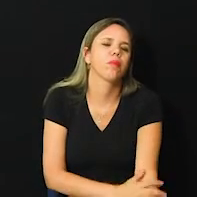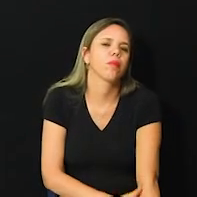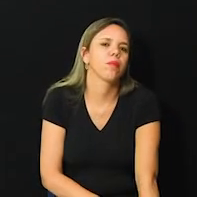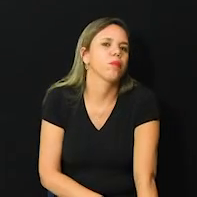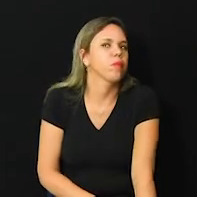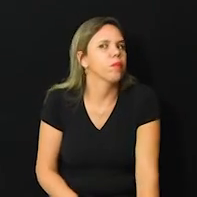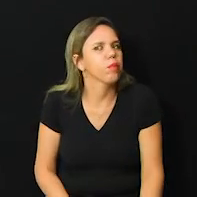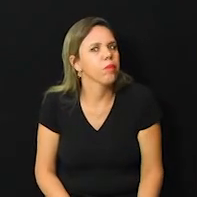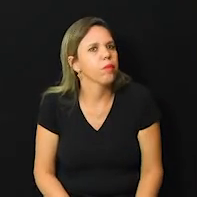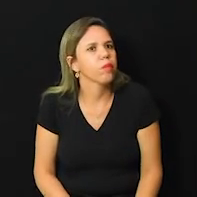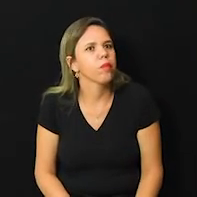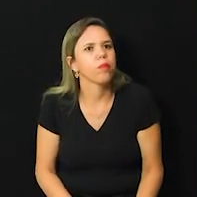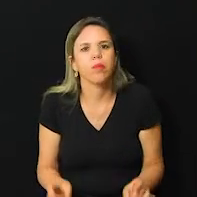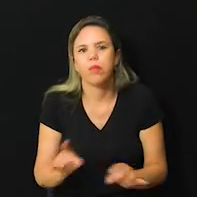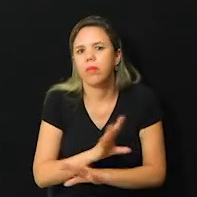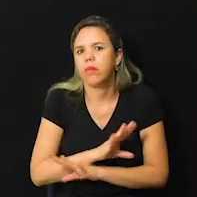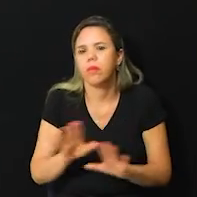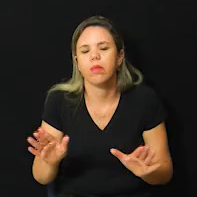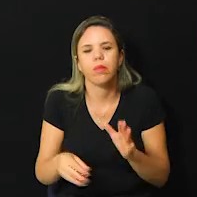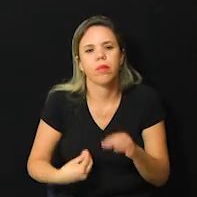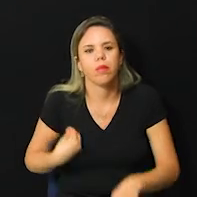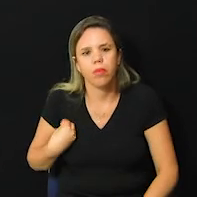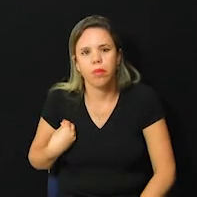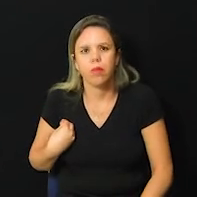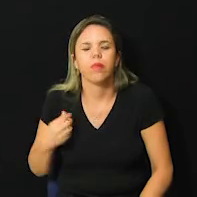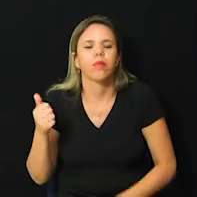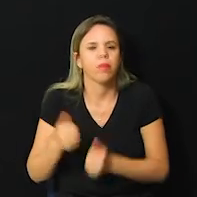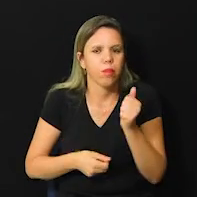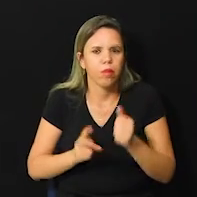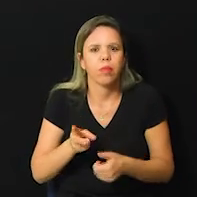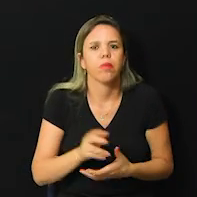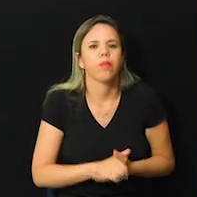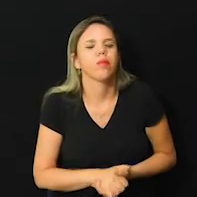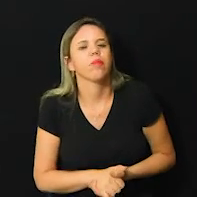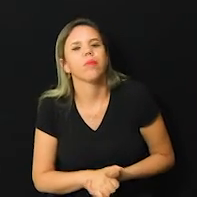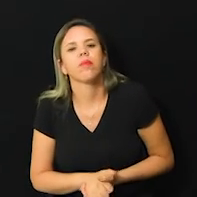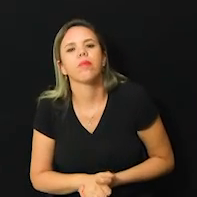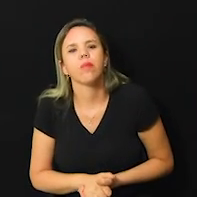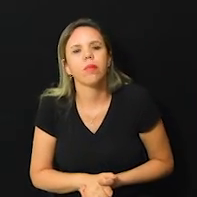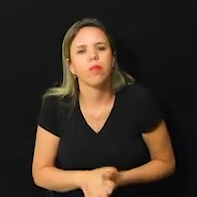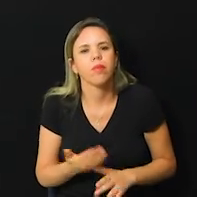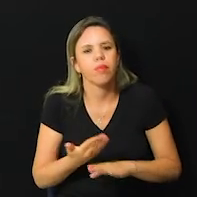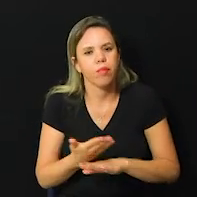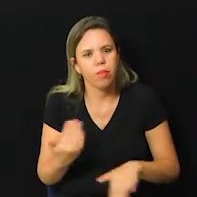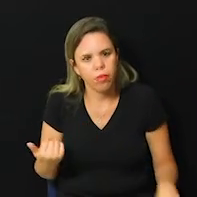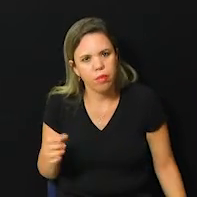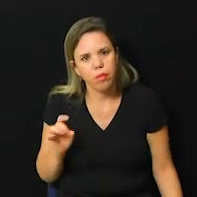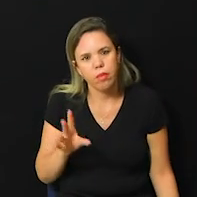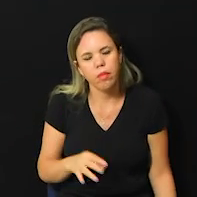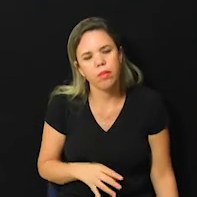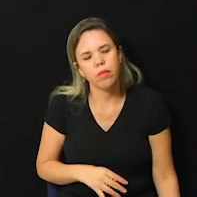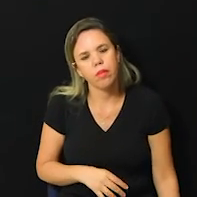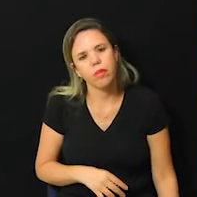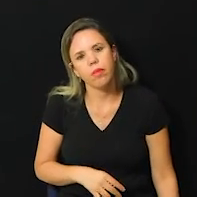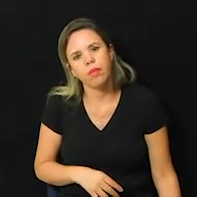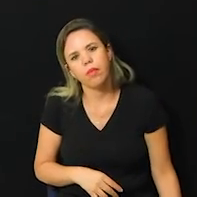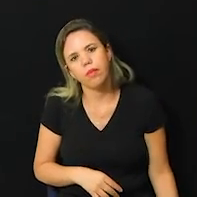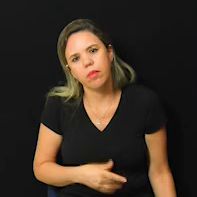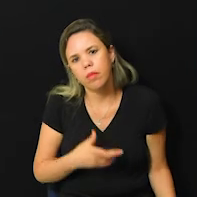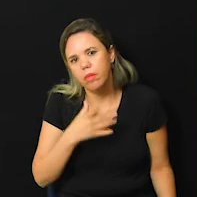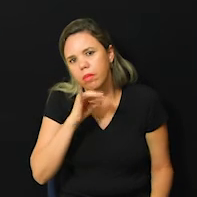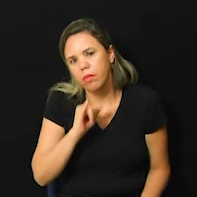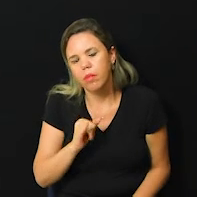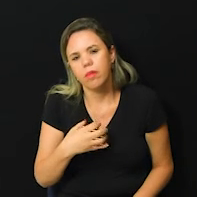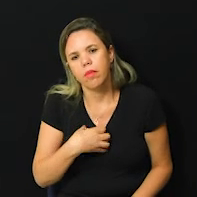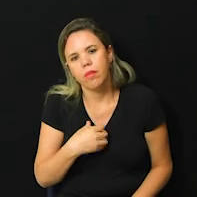continuei não acabou que não saiu totalmente da minha vida futebol né então um pouquinho mais afastado só